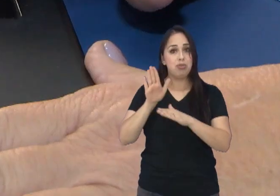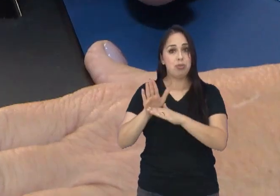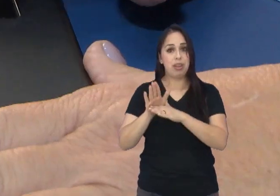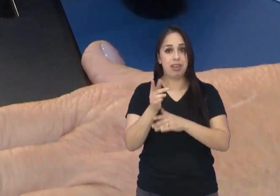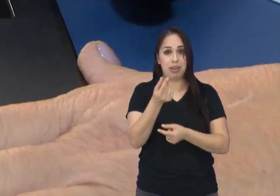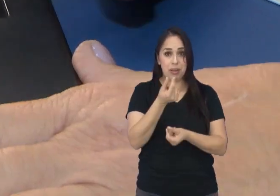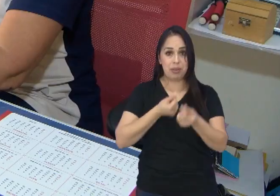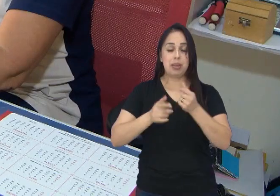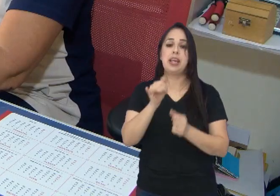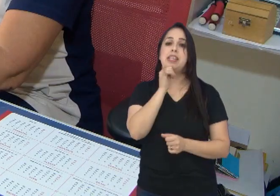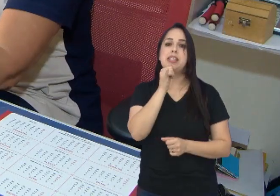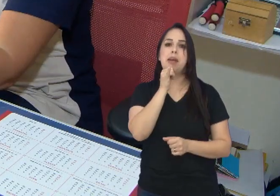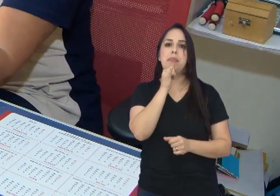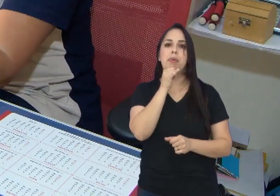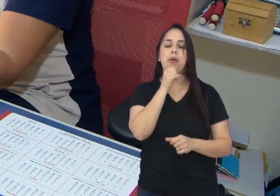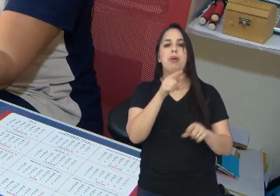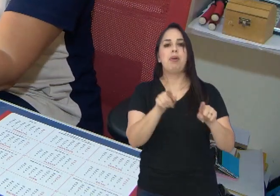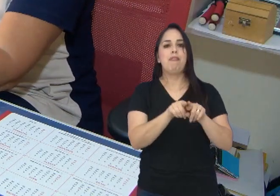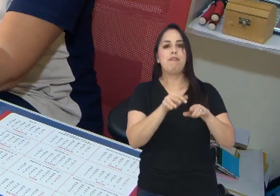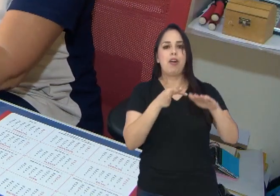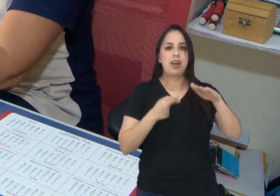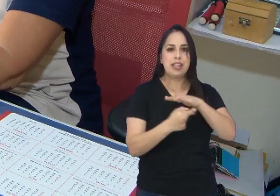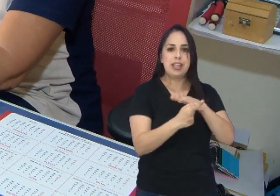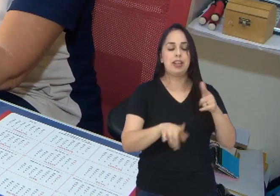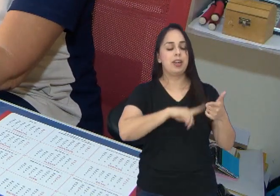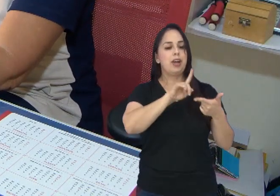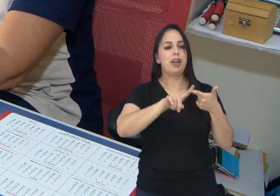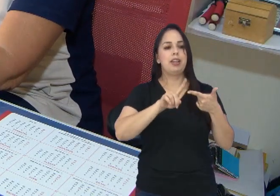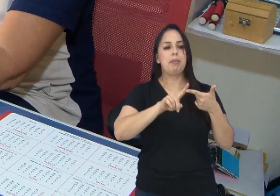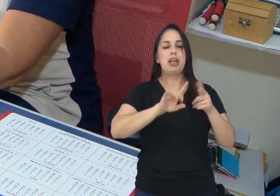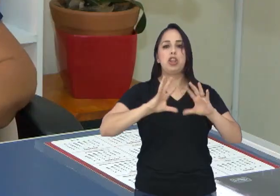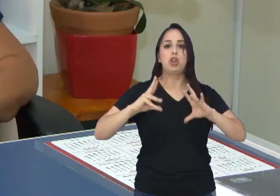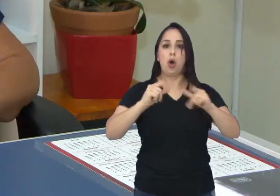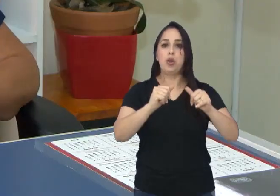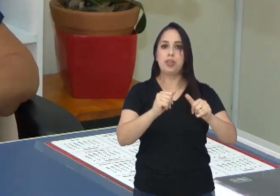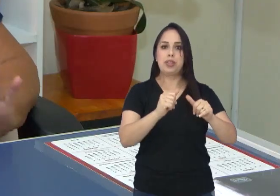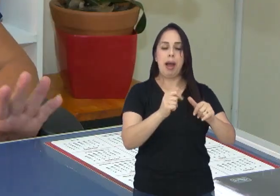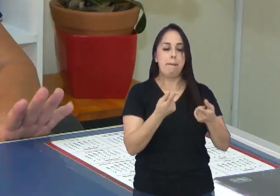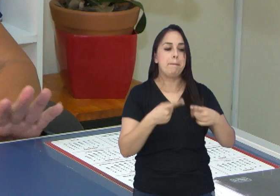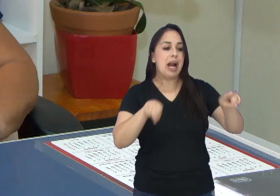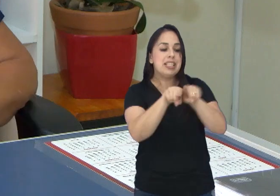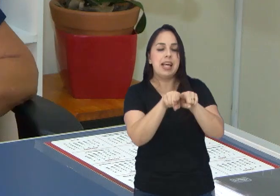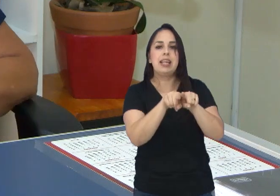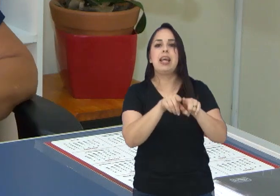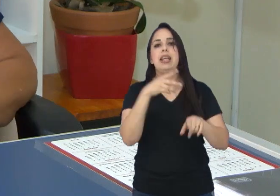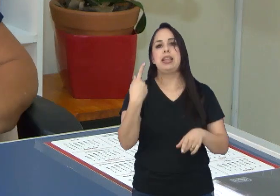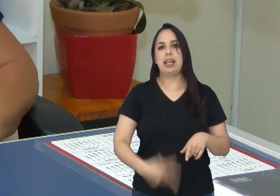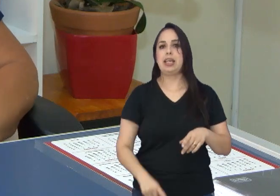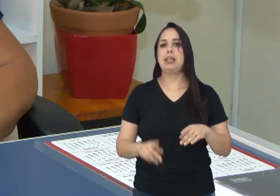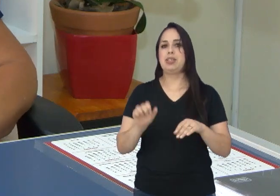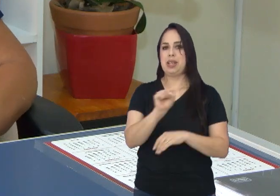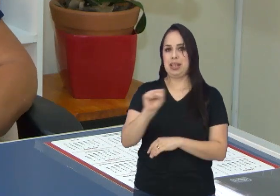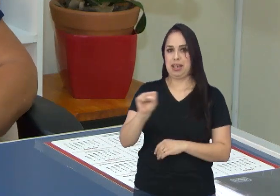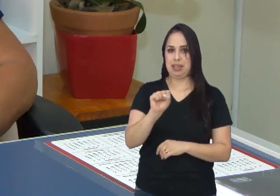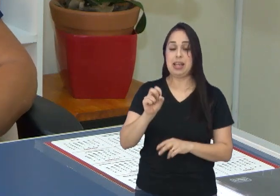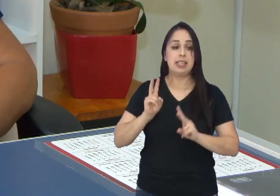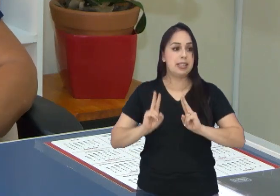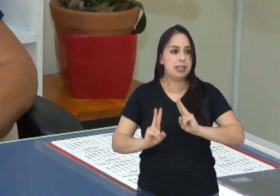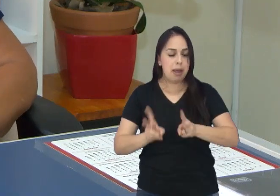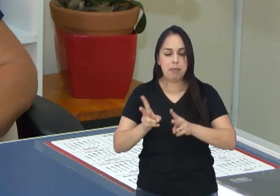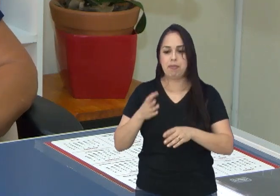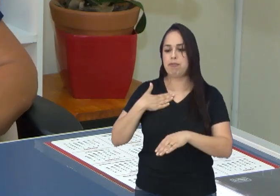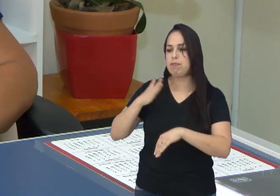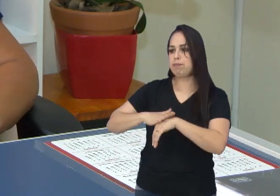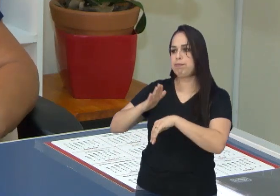que os fornecedores e parceiros da escola são todos do satélite. Sempre aqui no satélite, sempre fazendo tudo